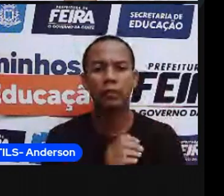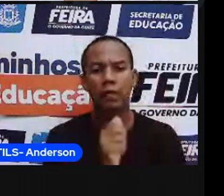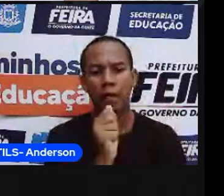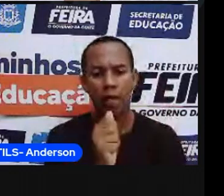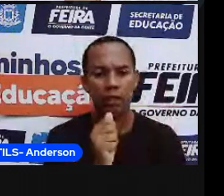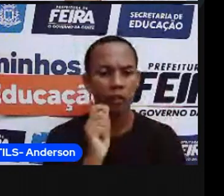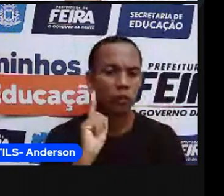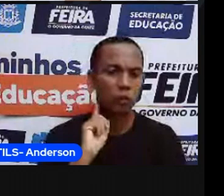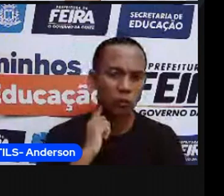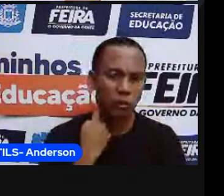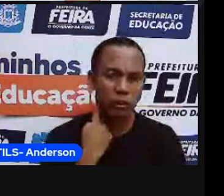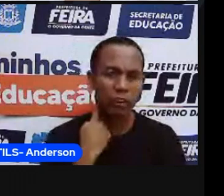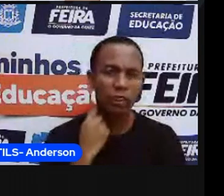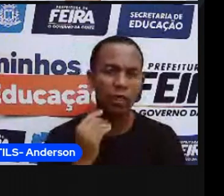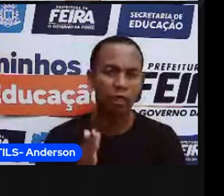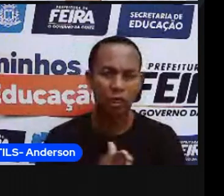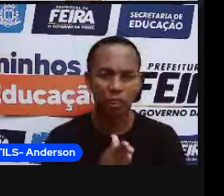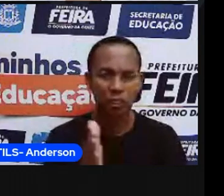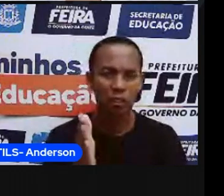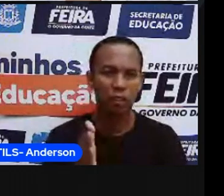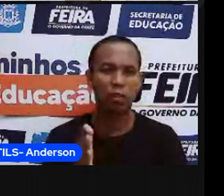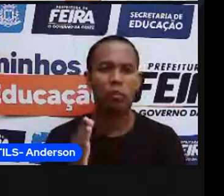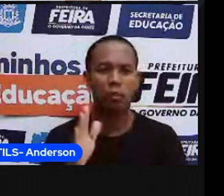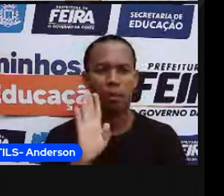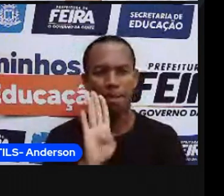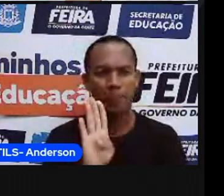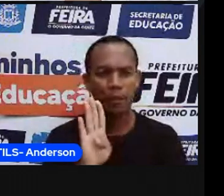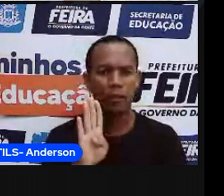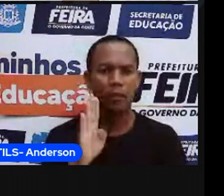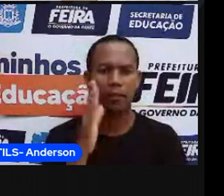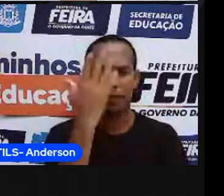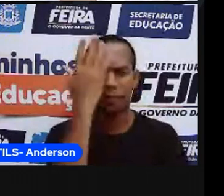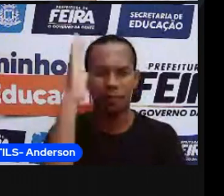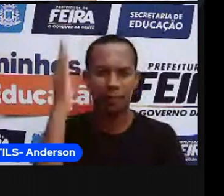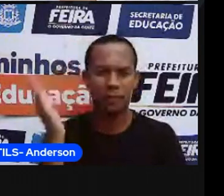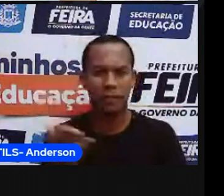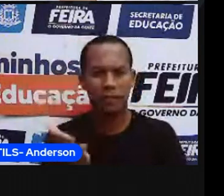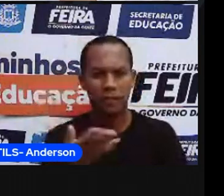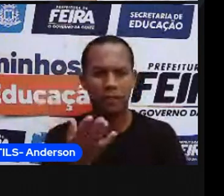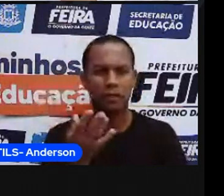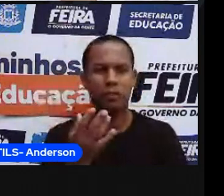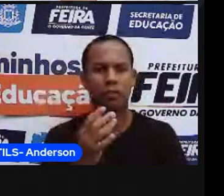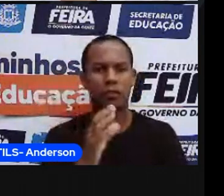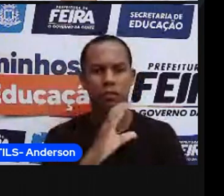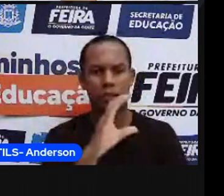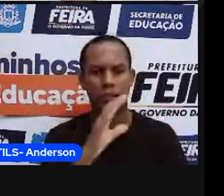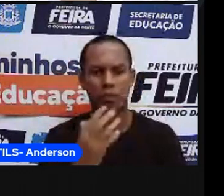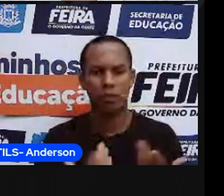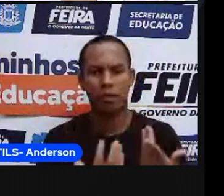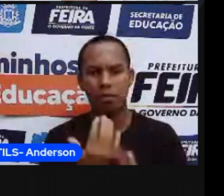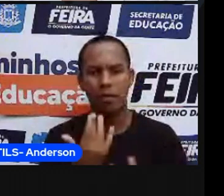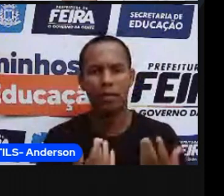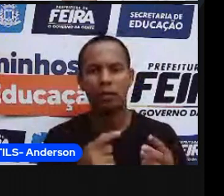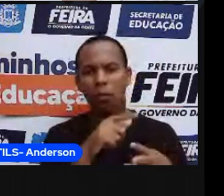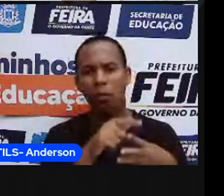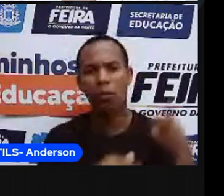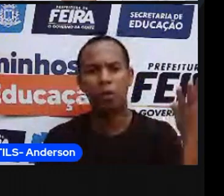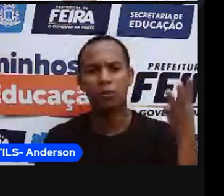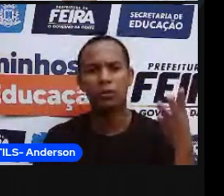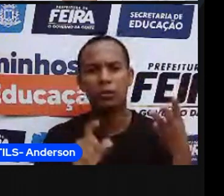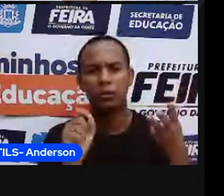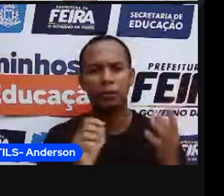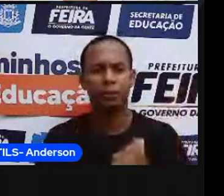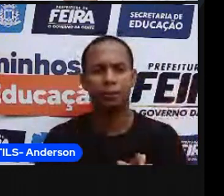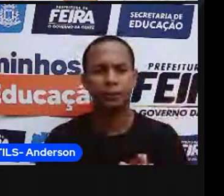que é a poluição do rio? Será que é o desmatamento? Será que foram as queimadas? Qual desses três?